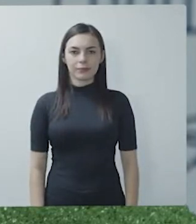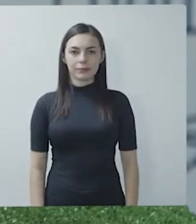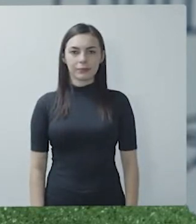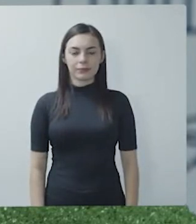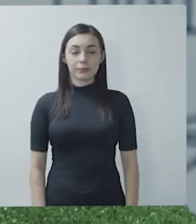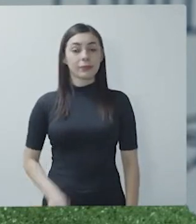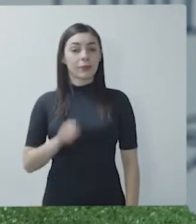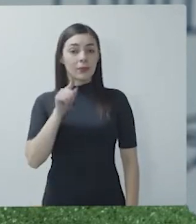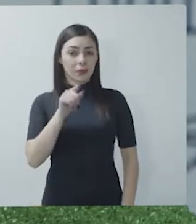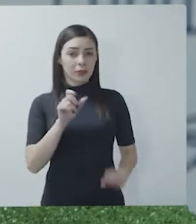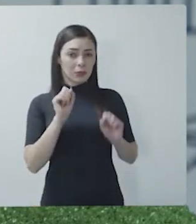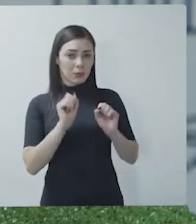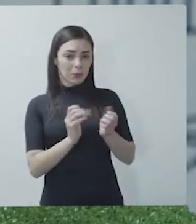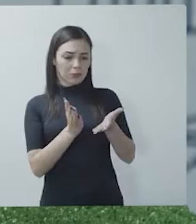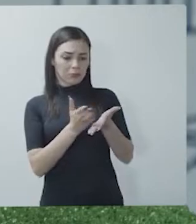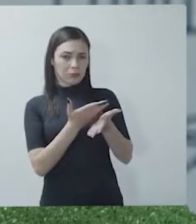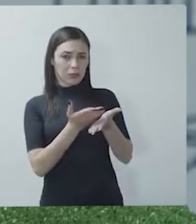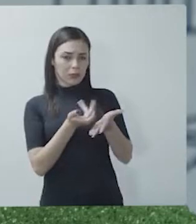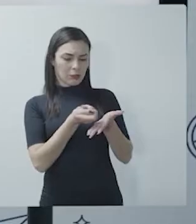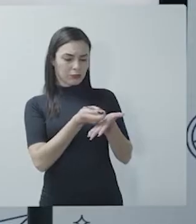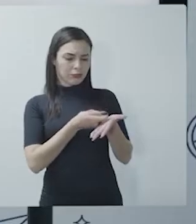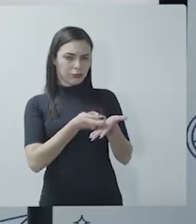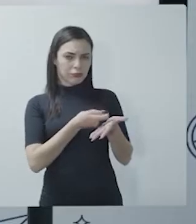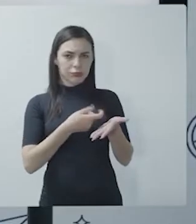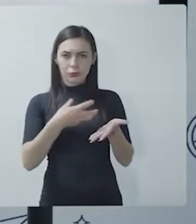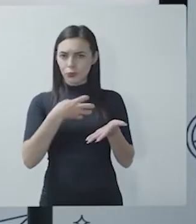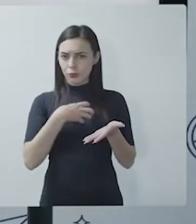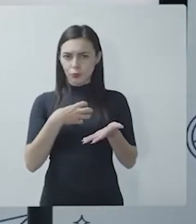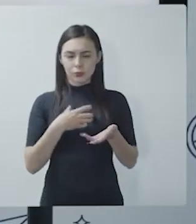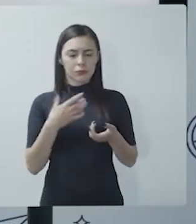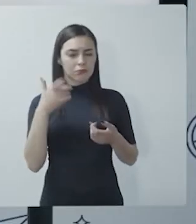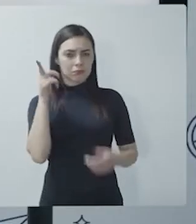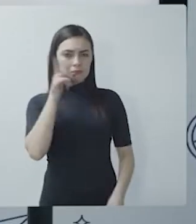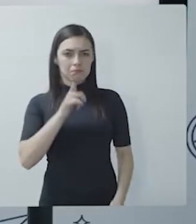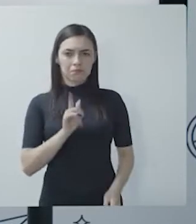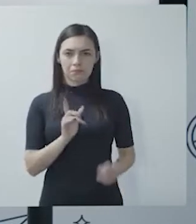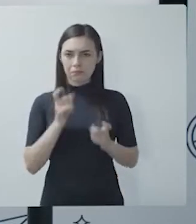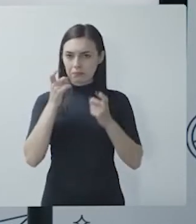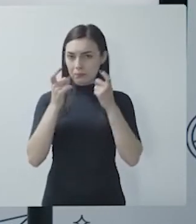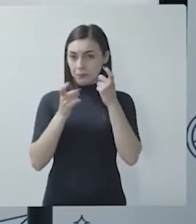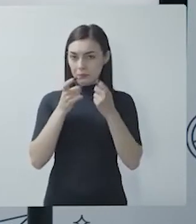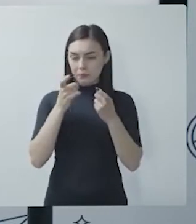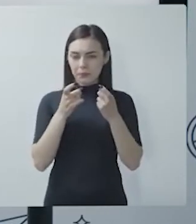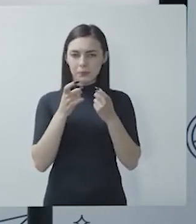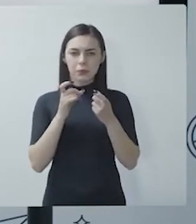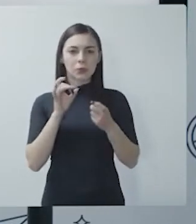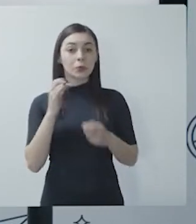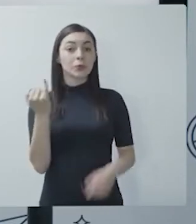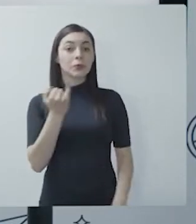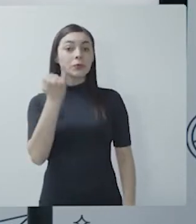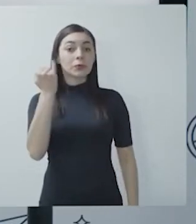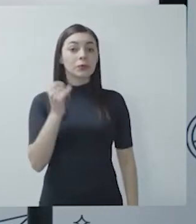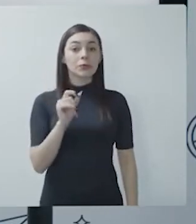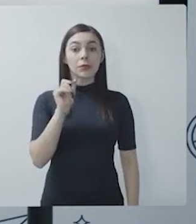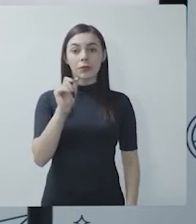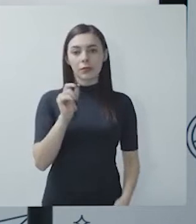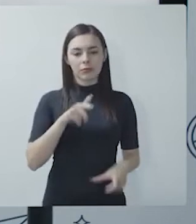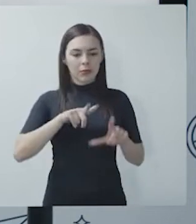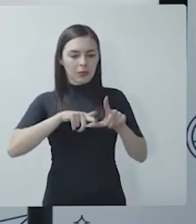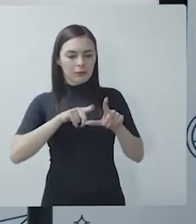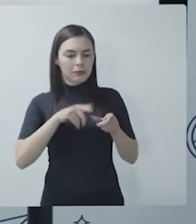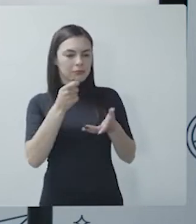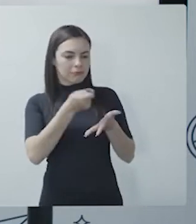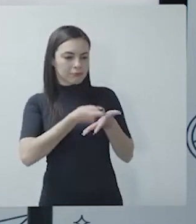Vocês podem fazer aí no caderno de vocês como vocês conseguirem, não tem problema. É só, o importante é que vocês façam a letra,